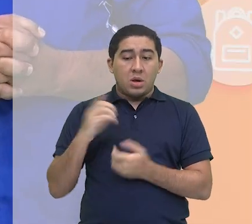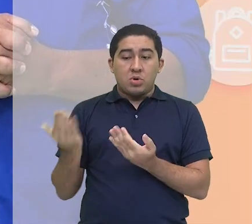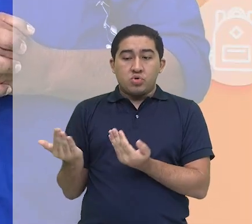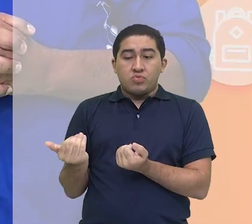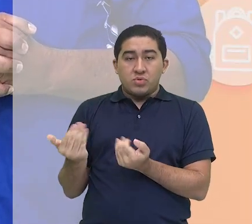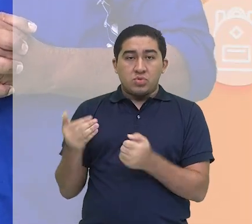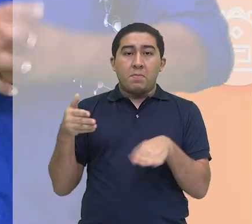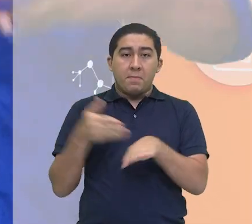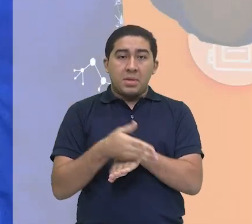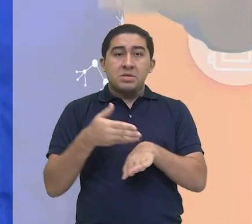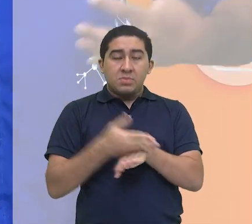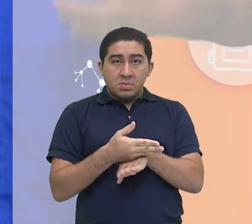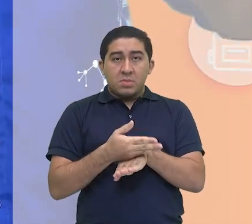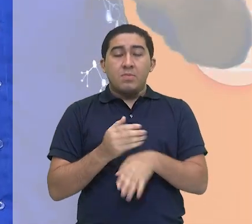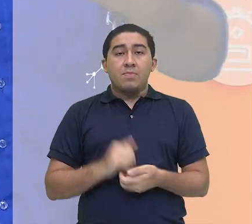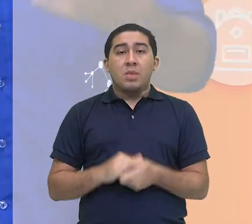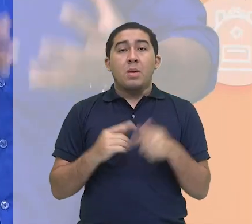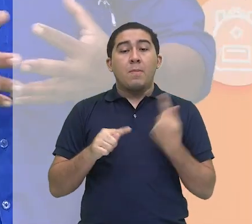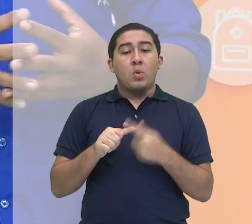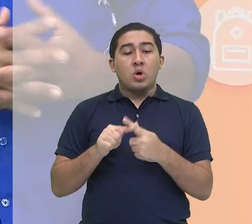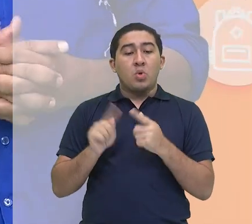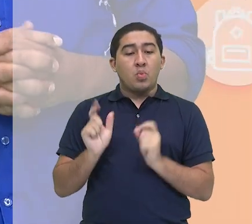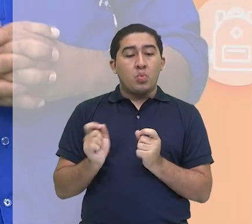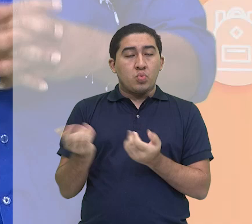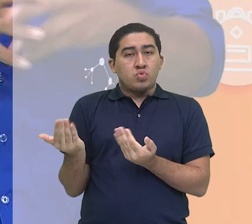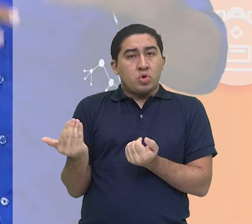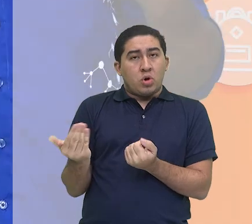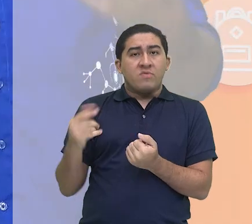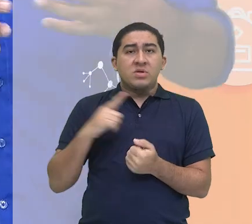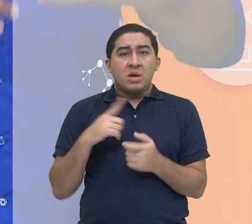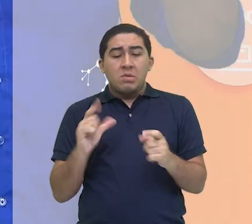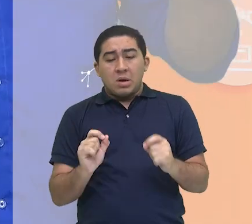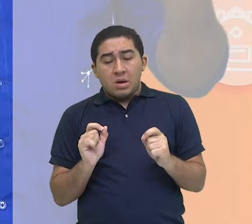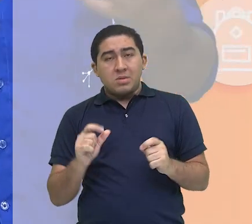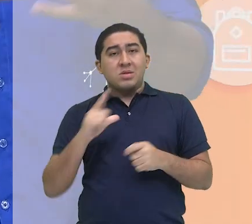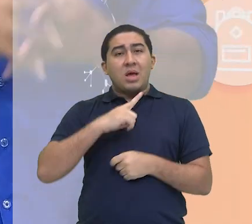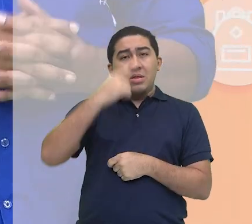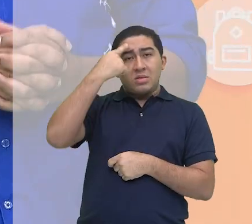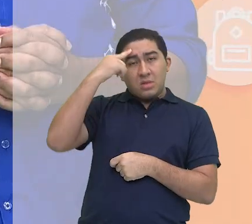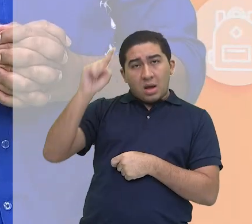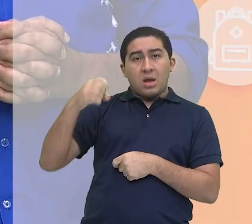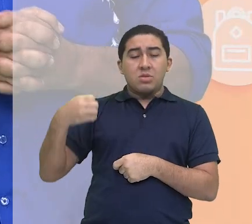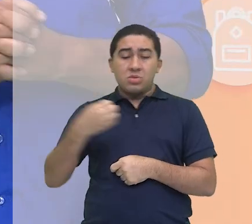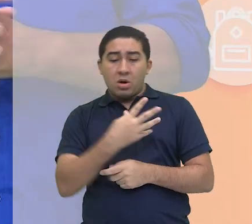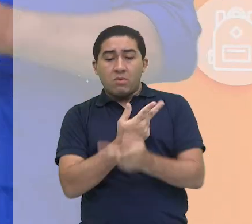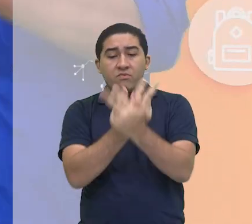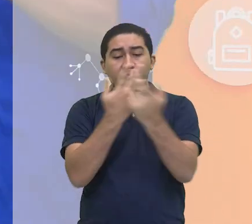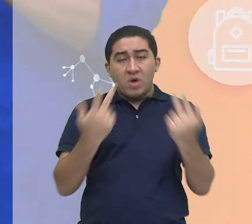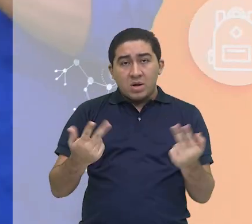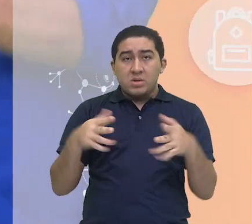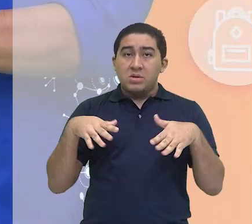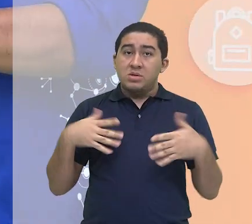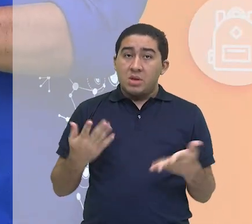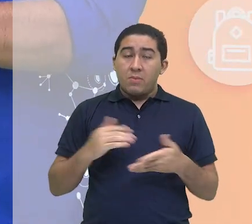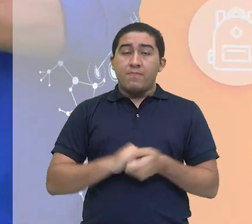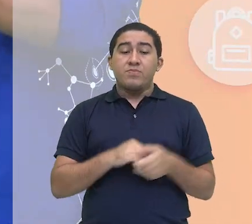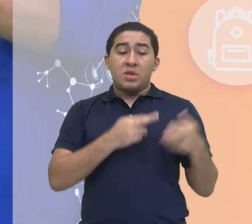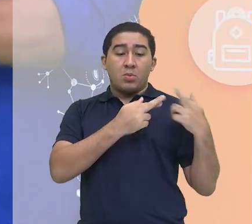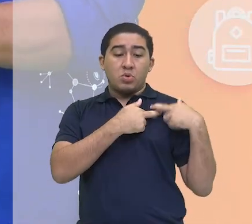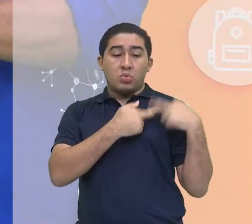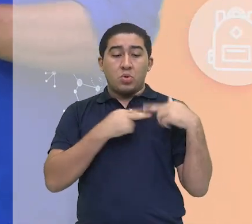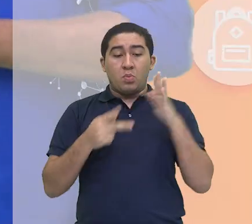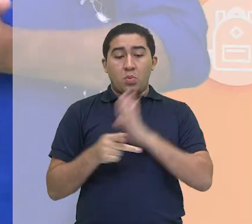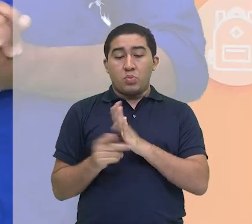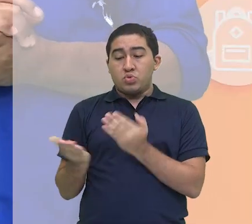né, desses movimentos, porque o jovem está ali com todo o gás, né, com as ideias, né, toda aquela força. Então, o papel dos jovens